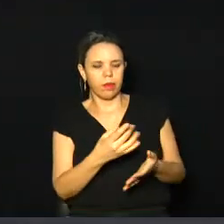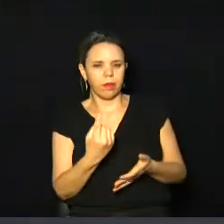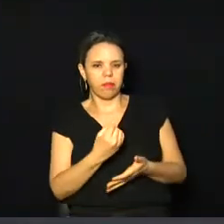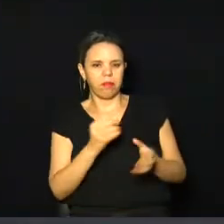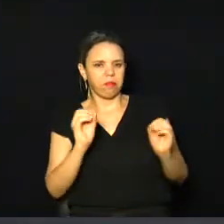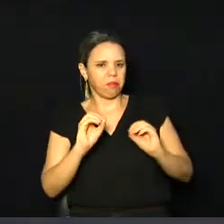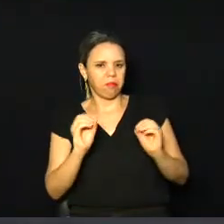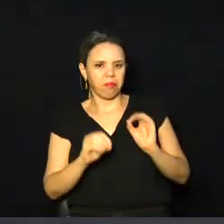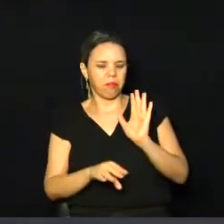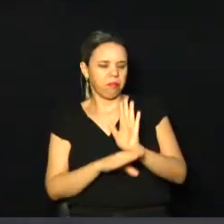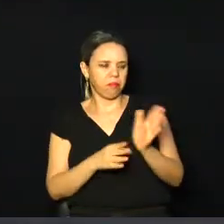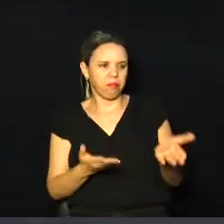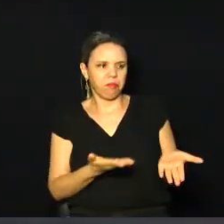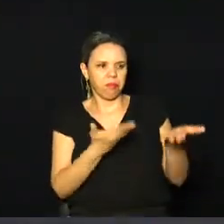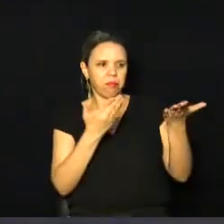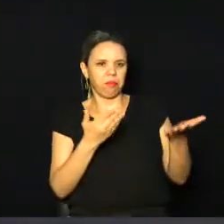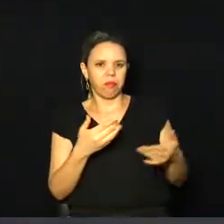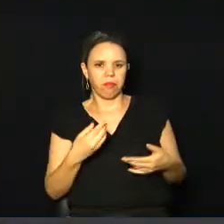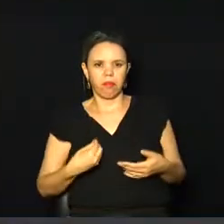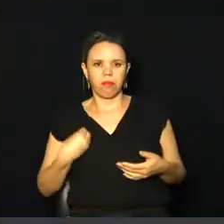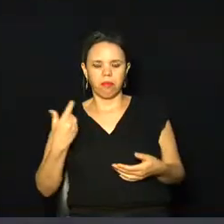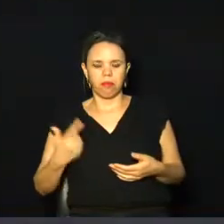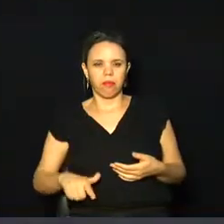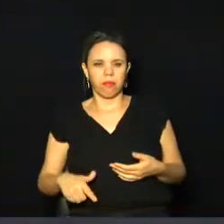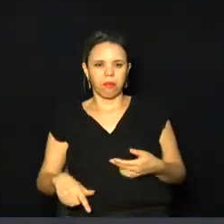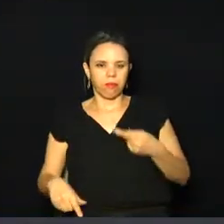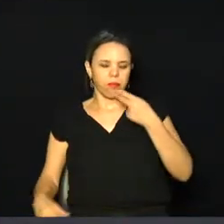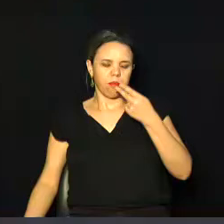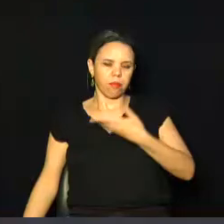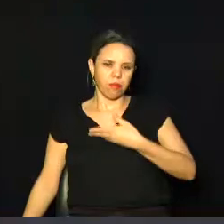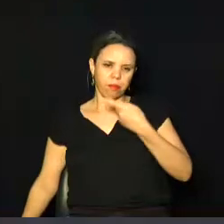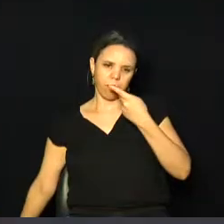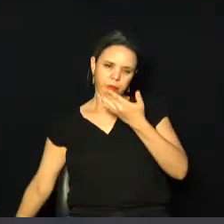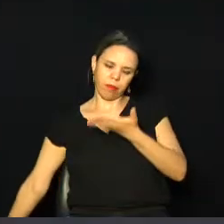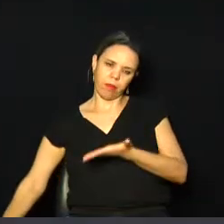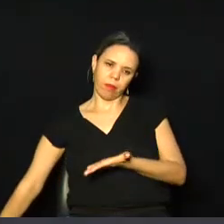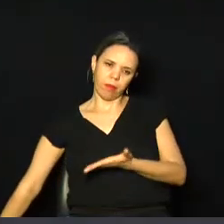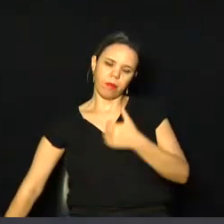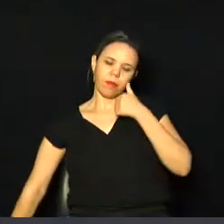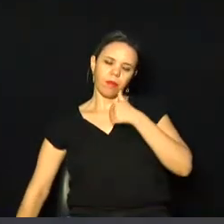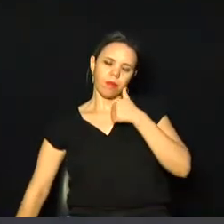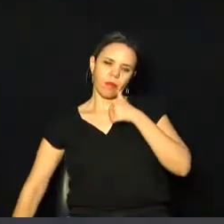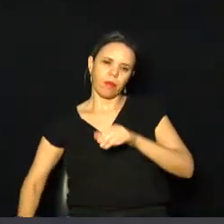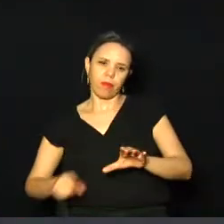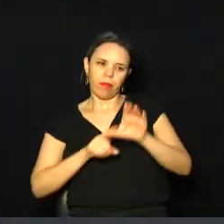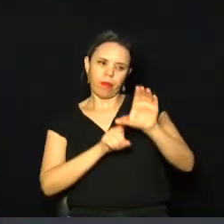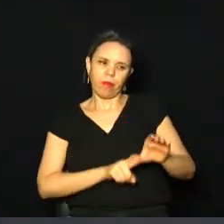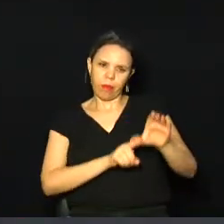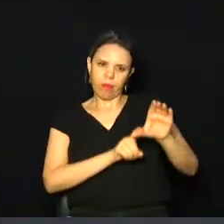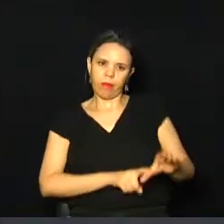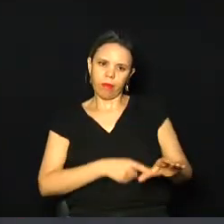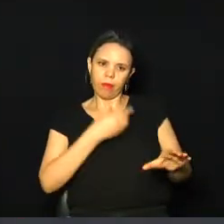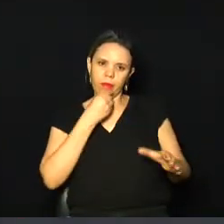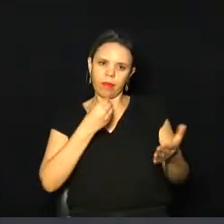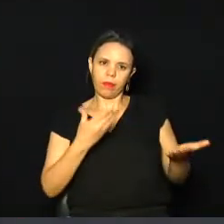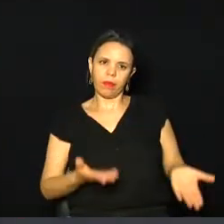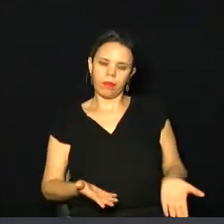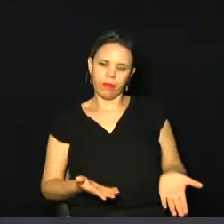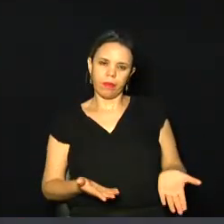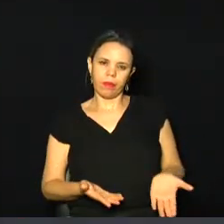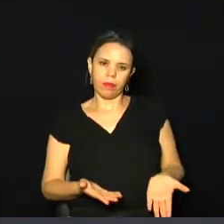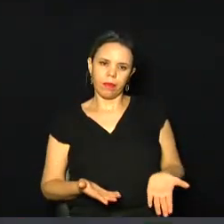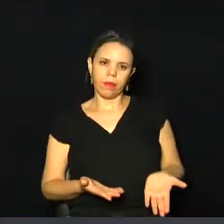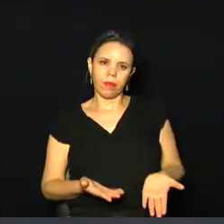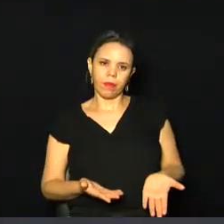sem recursos, para que, mais uma vez, como a colega disse ao lado, ela fique dependente dele. Então, é mais um